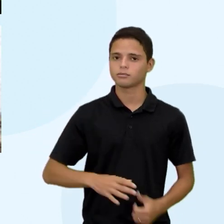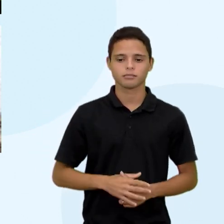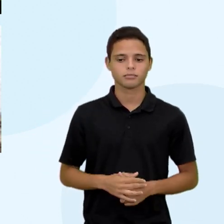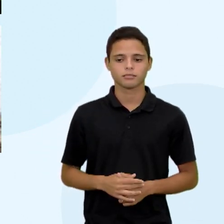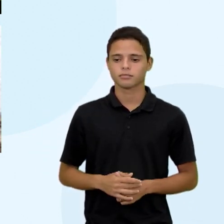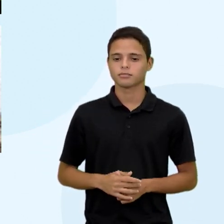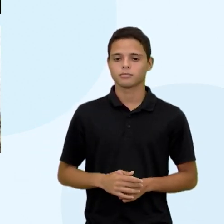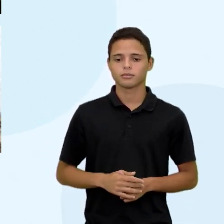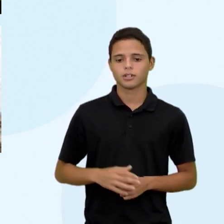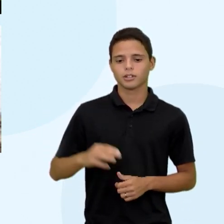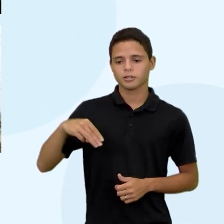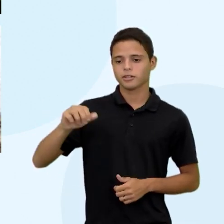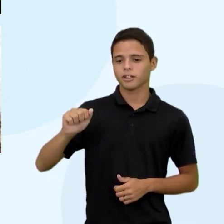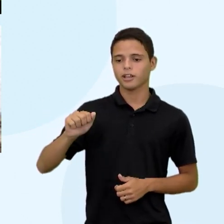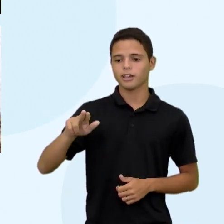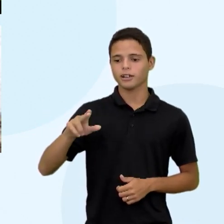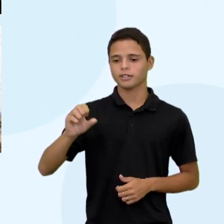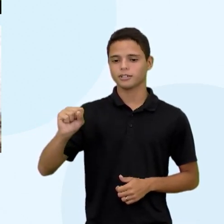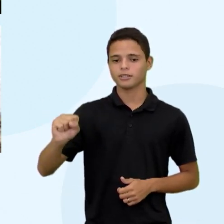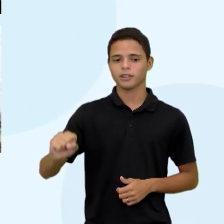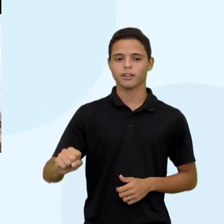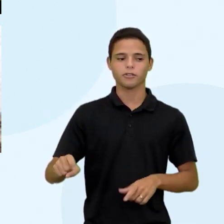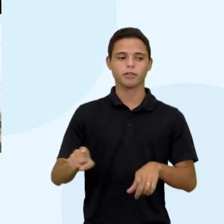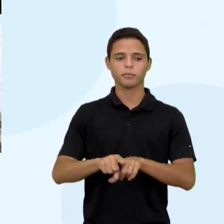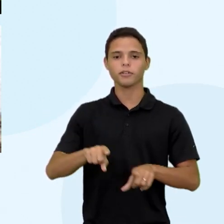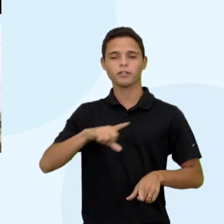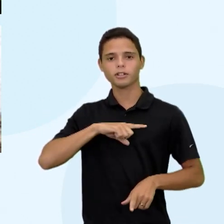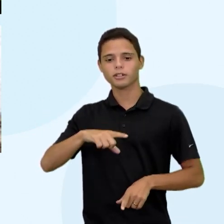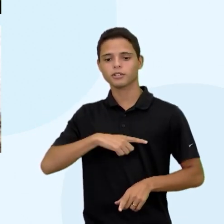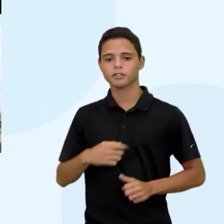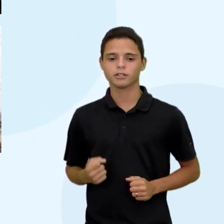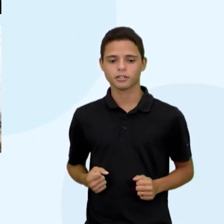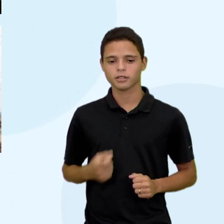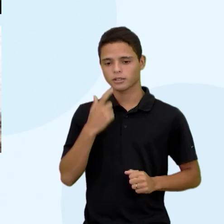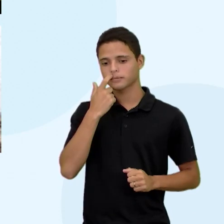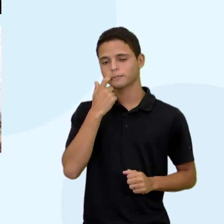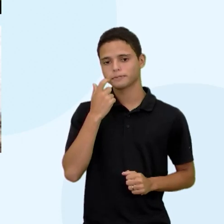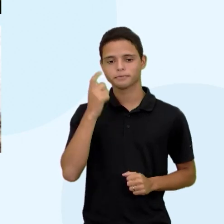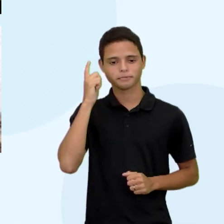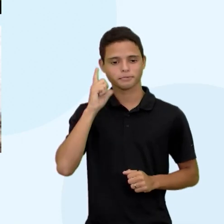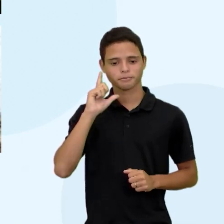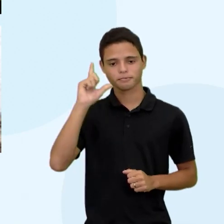do mouse, tá bom? Então, a gente consegue isso com a verba